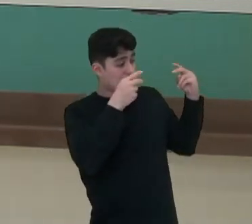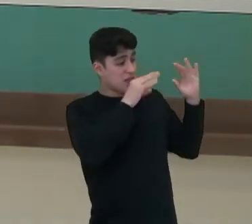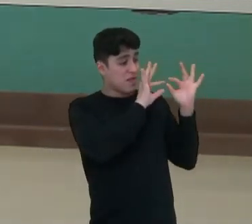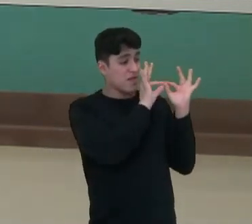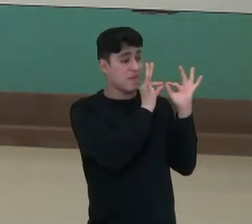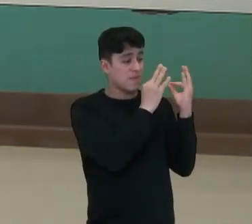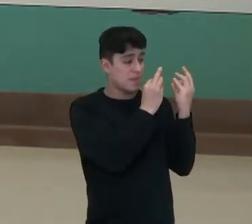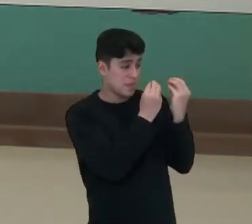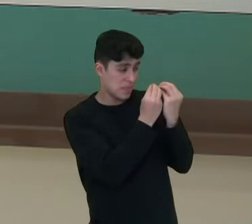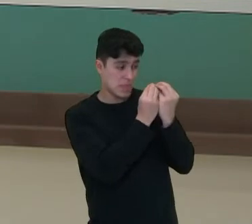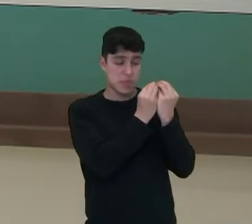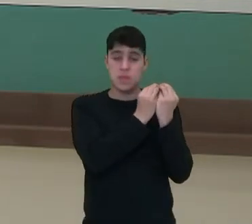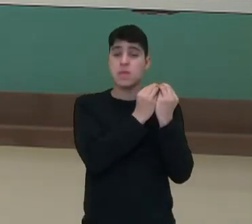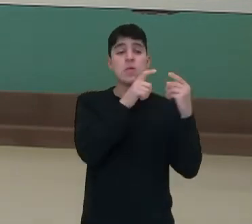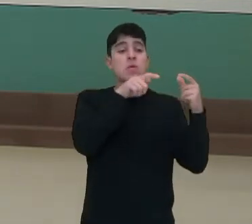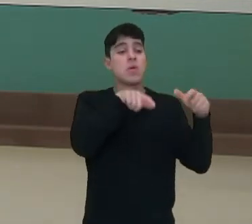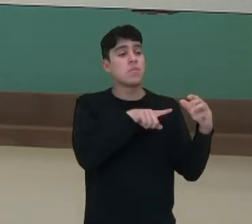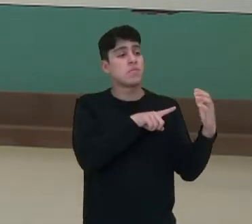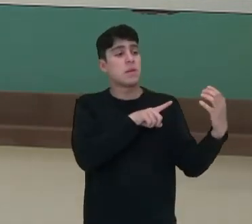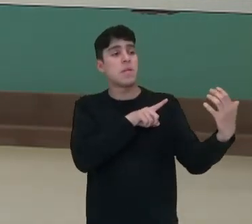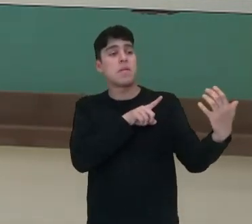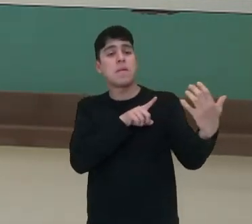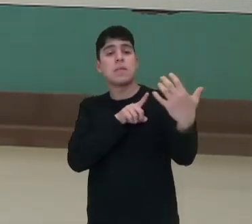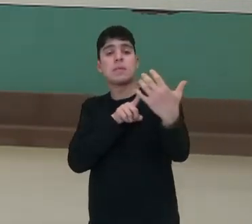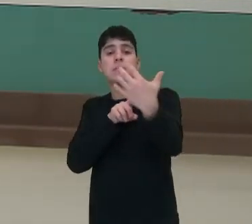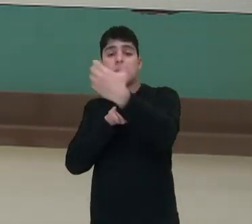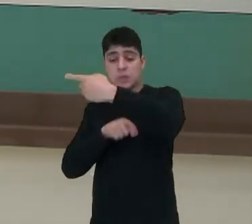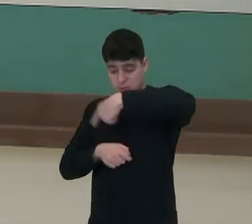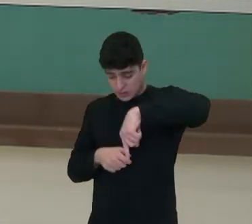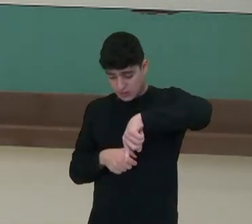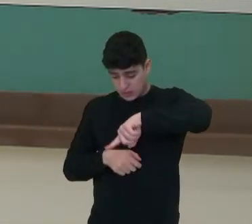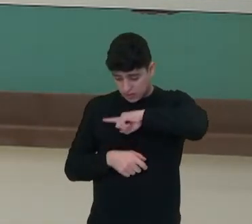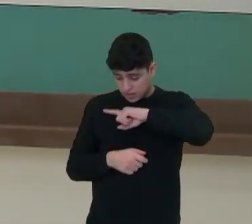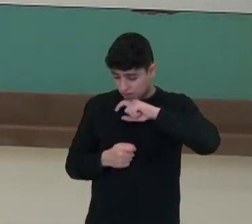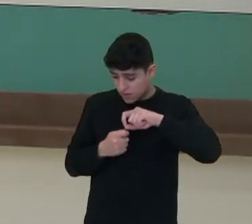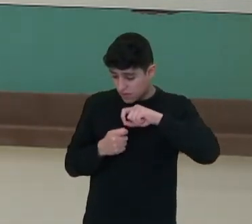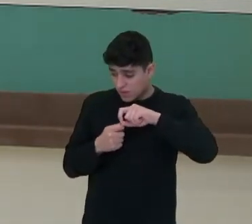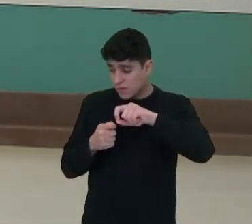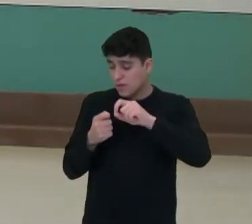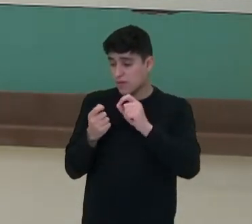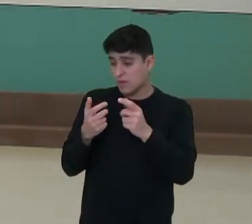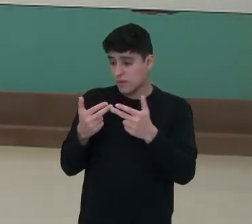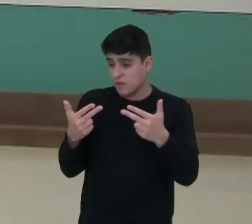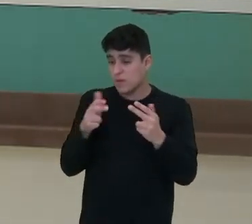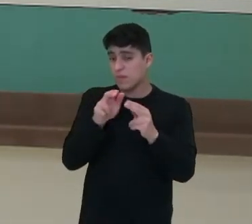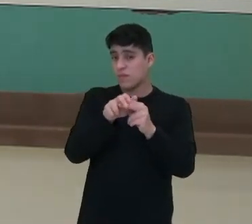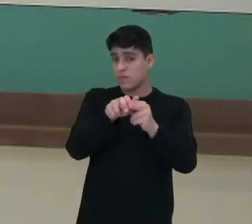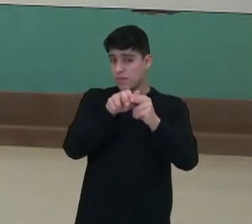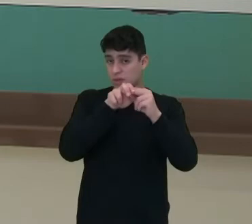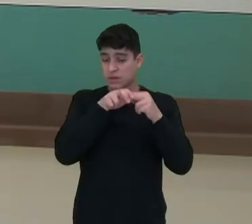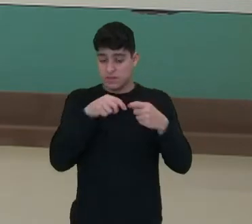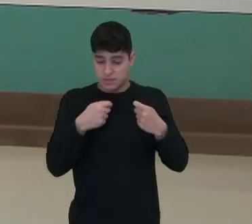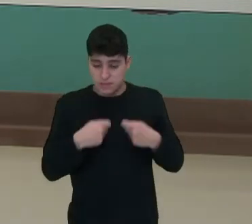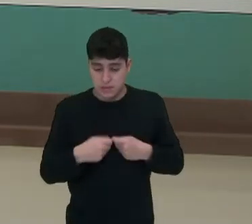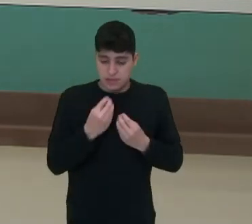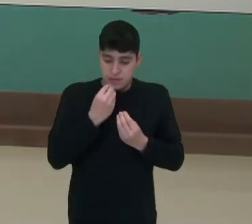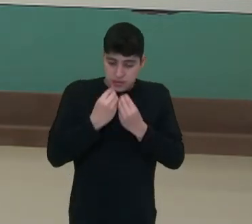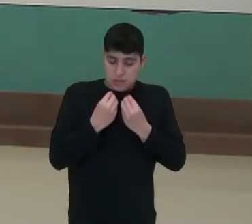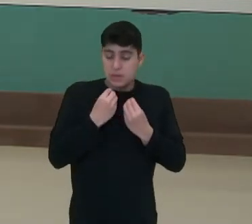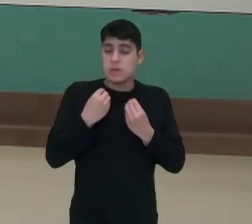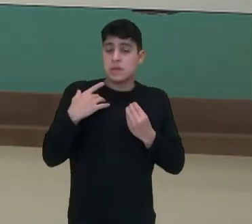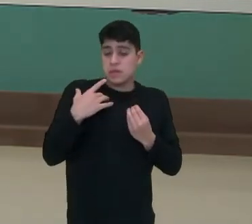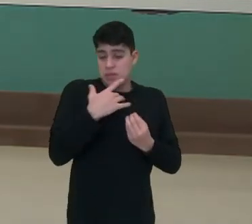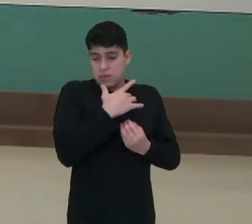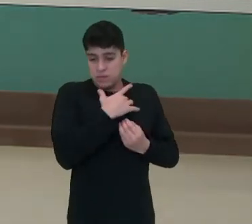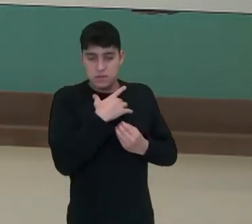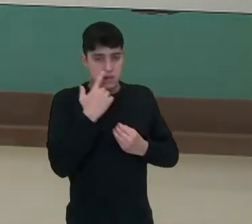o ambiente a gente mora e muitas atividades que nós desempenhamos. Por isso, hábitos saudáveis. O AVC